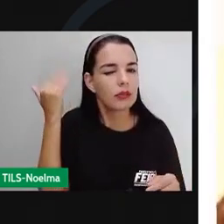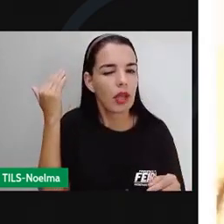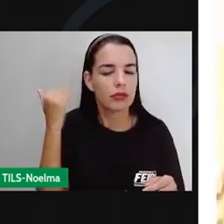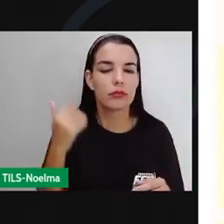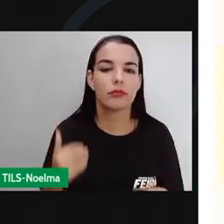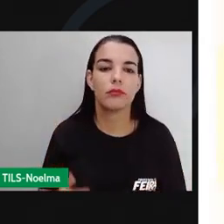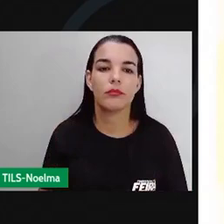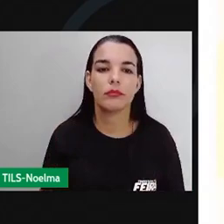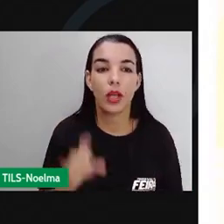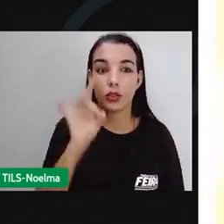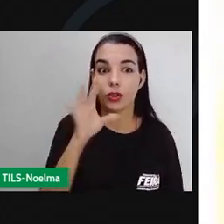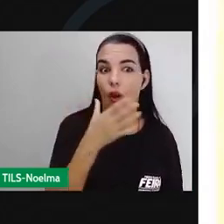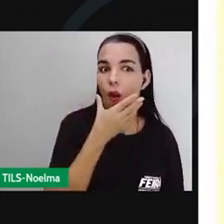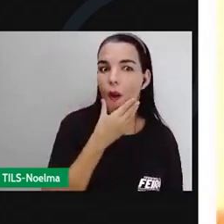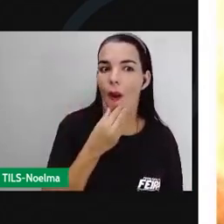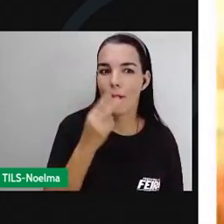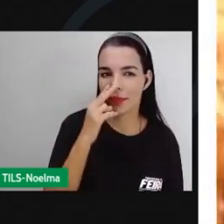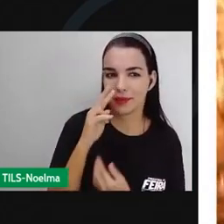Maria, bonita,